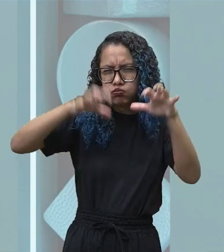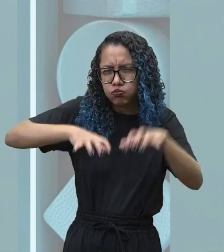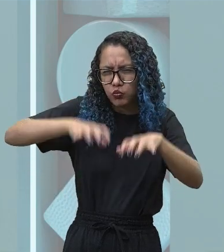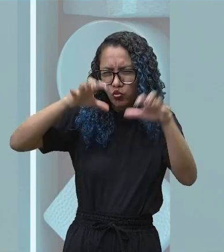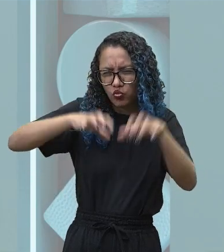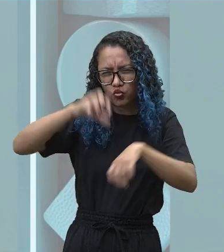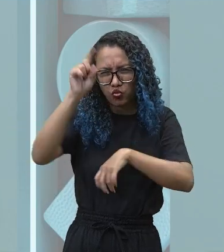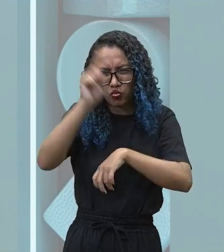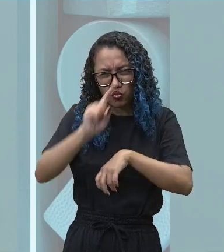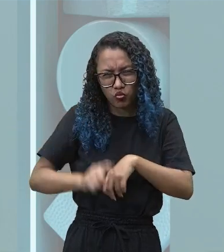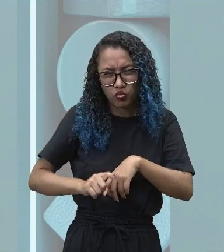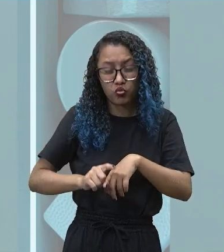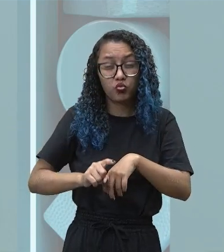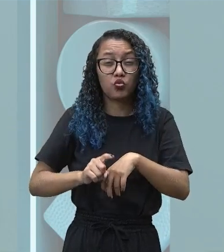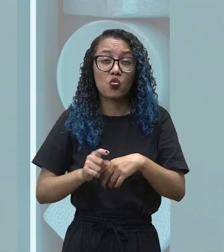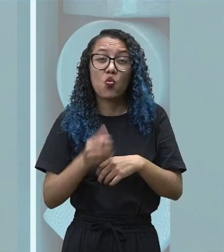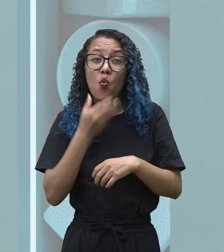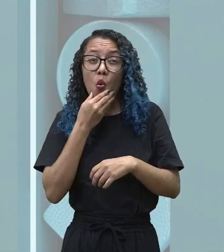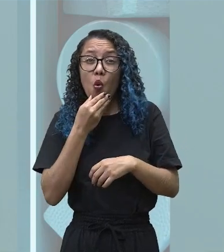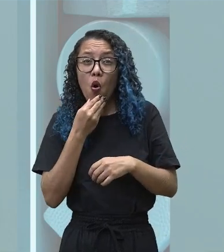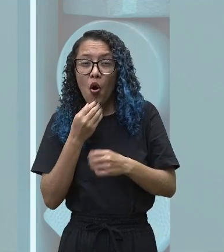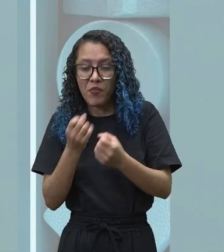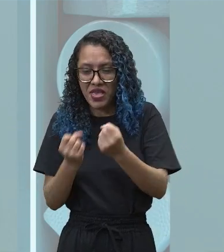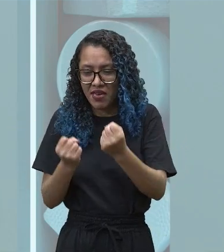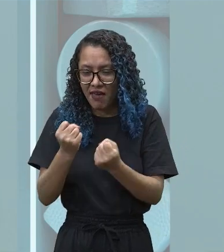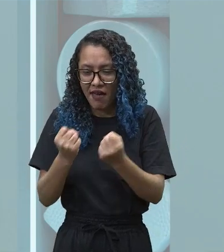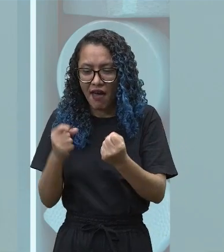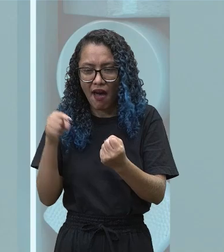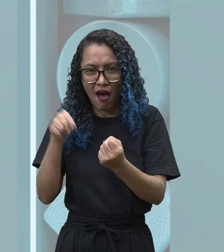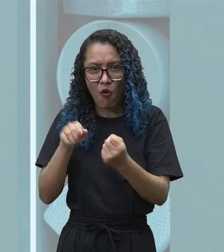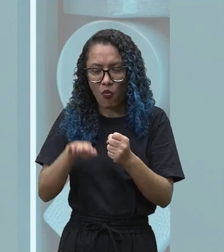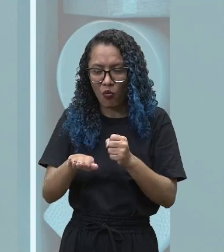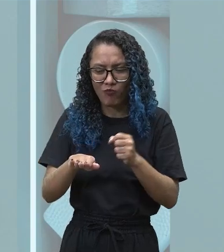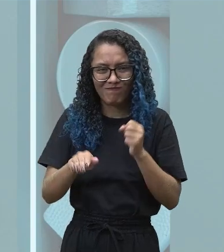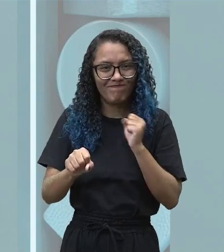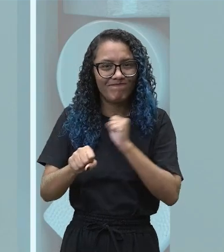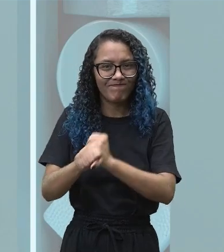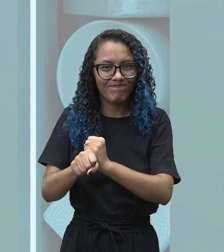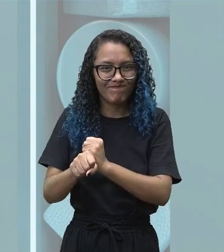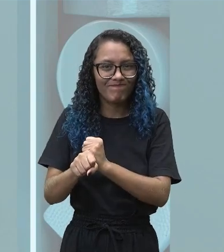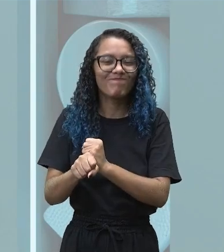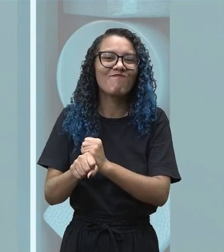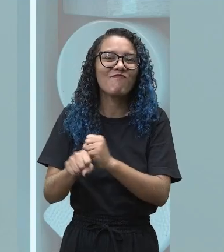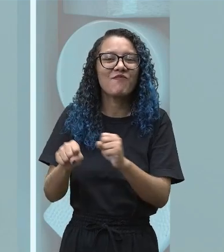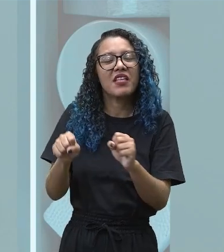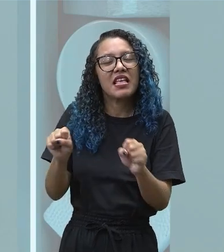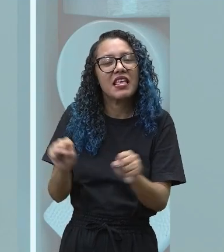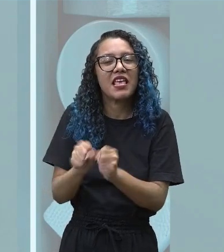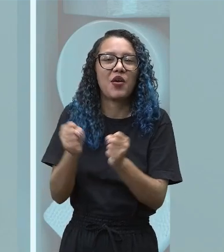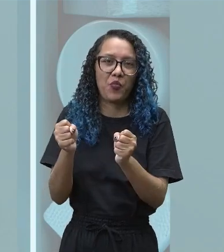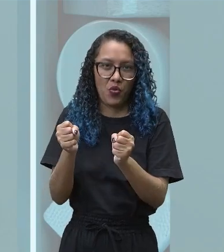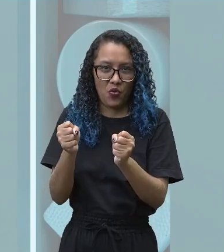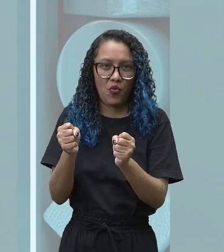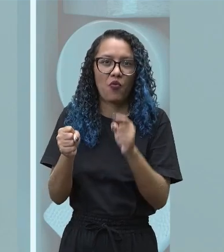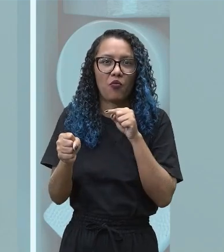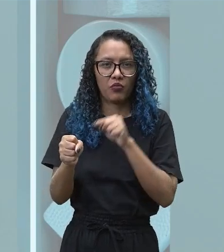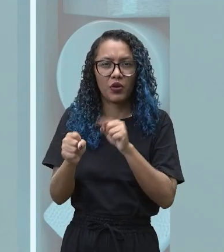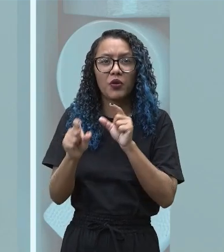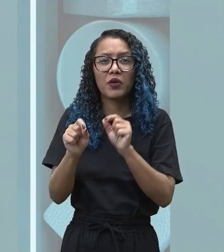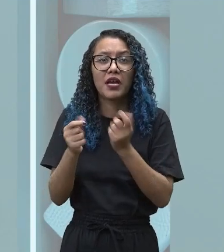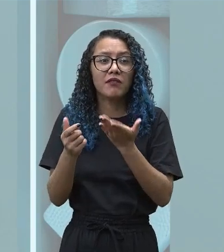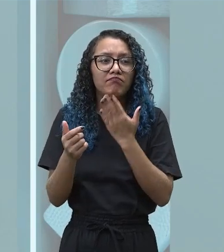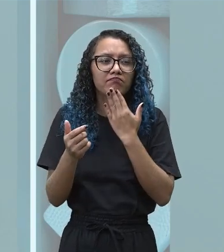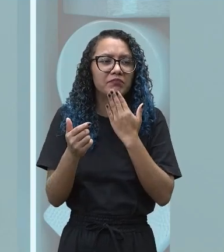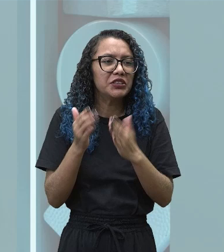tempestade. O carro do Andrés, né, parou no meio da estrada e aí ele foi pedir